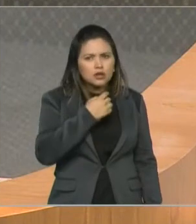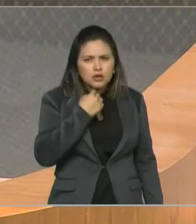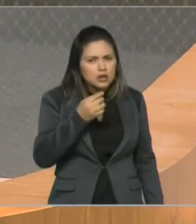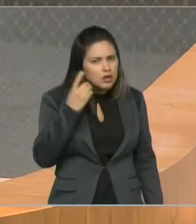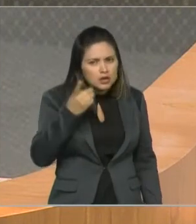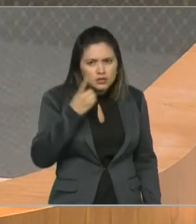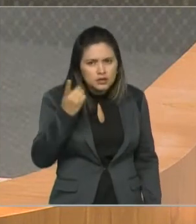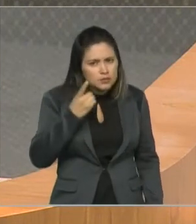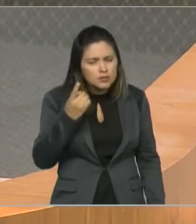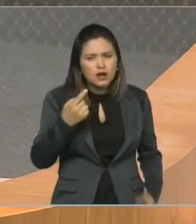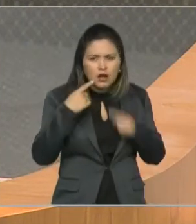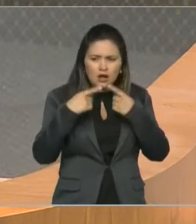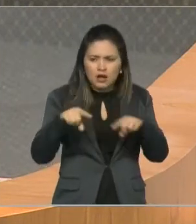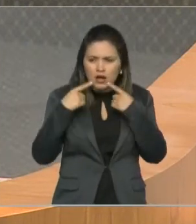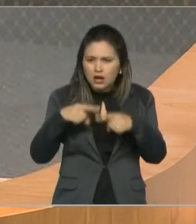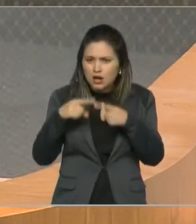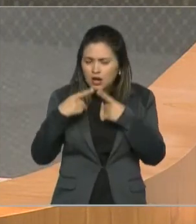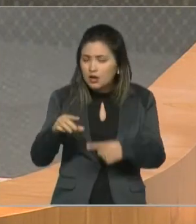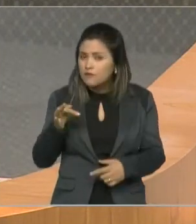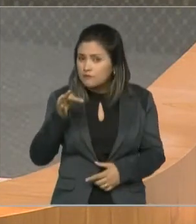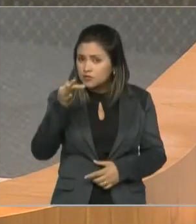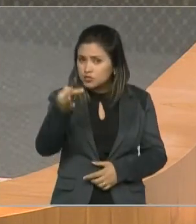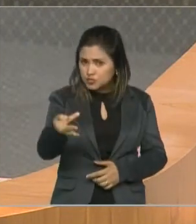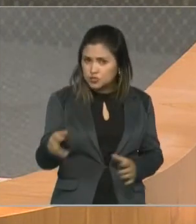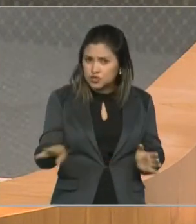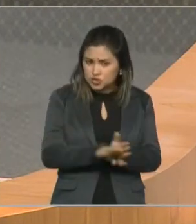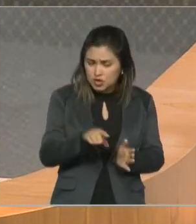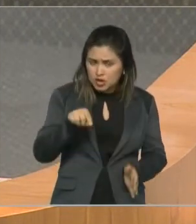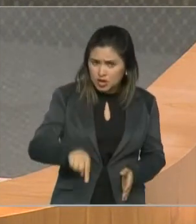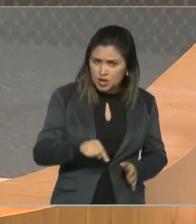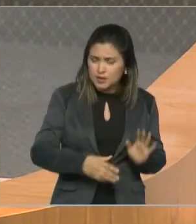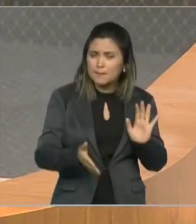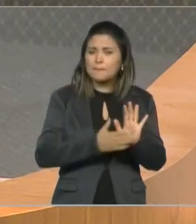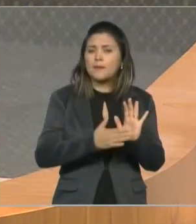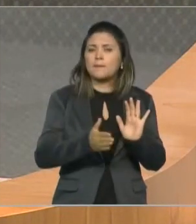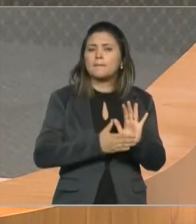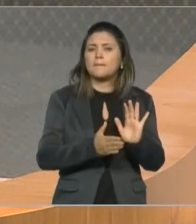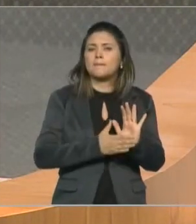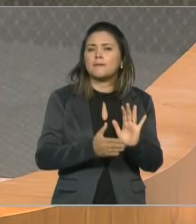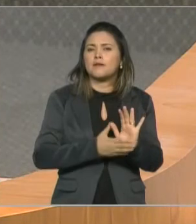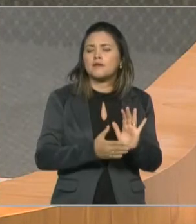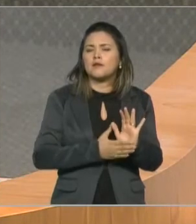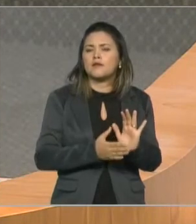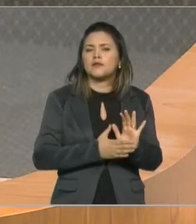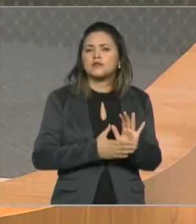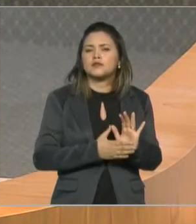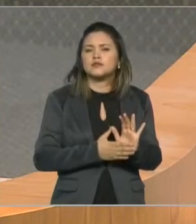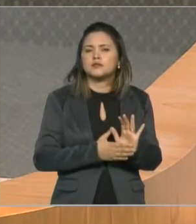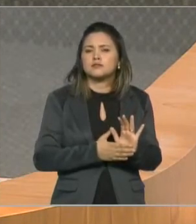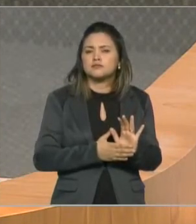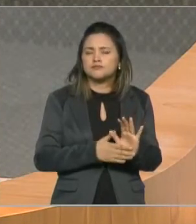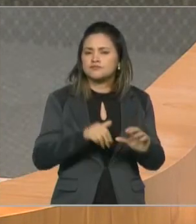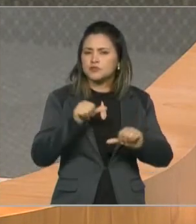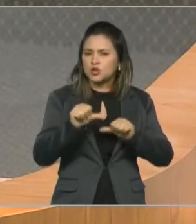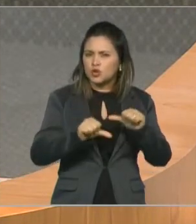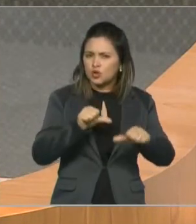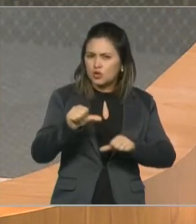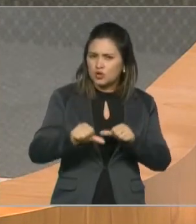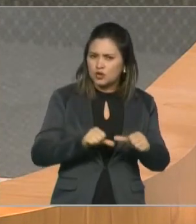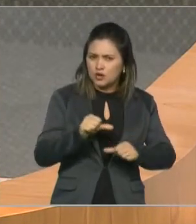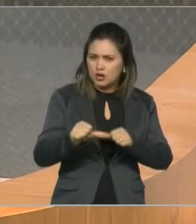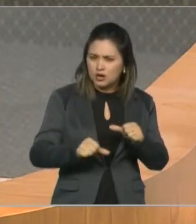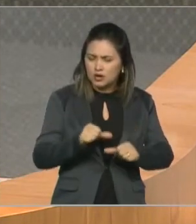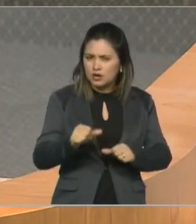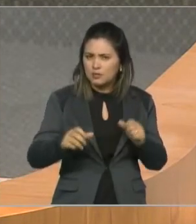a essa casa, uma proposta de reforma da Previdência do governo do Estado, porque o FEPA está sendo quebrado e a Assembleia